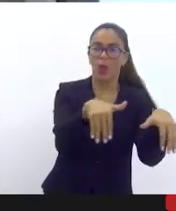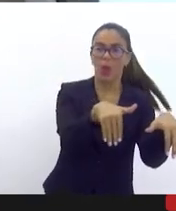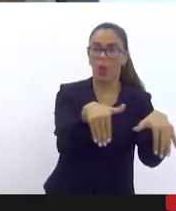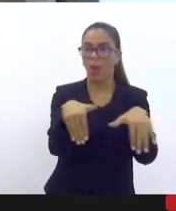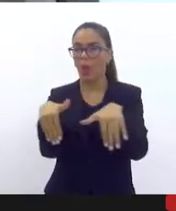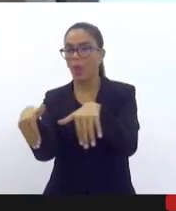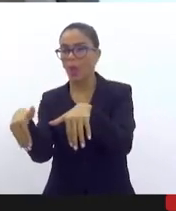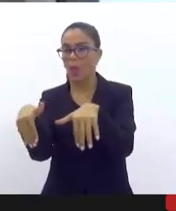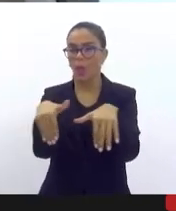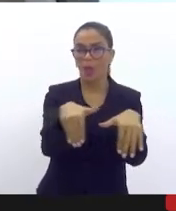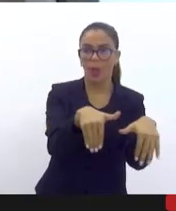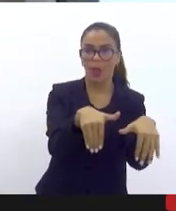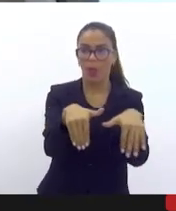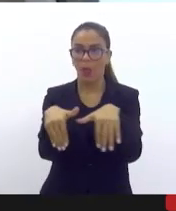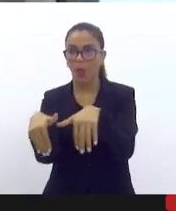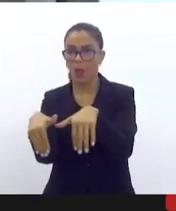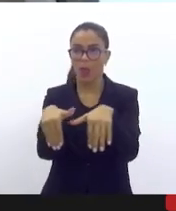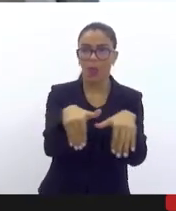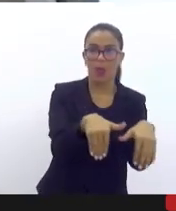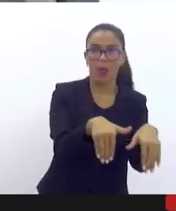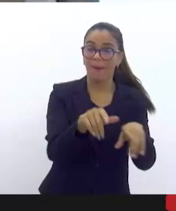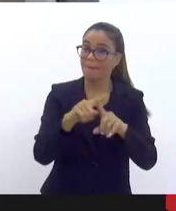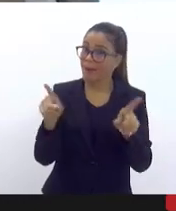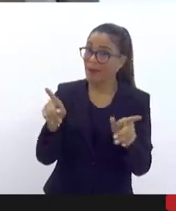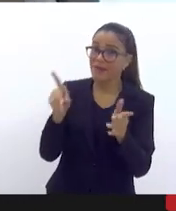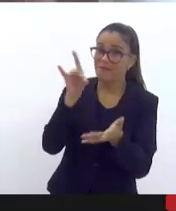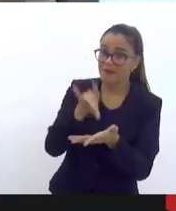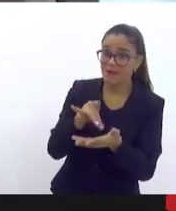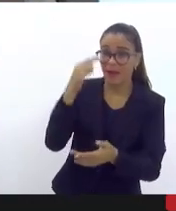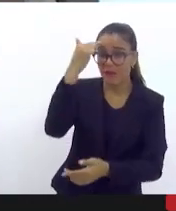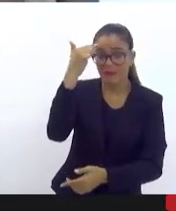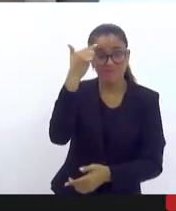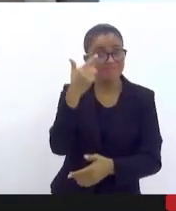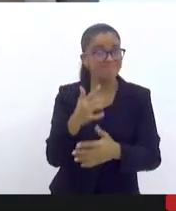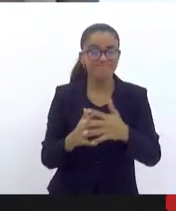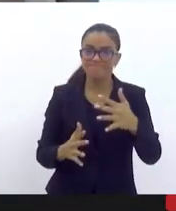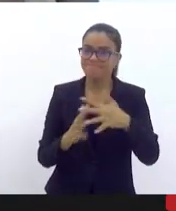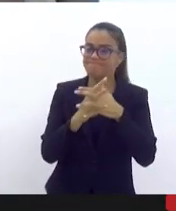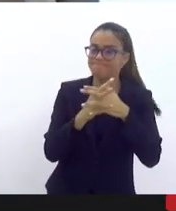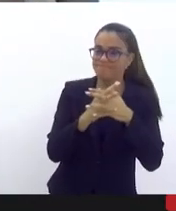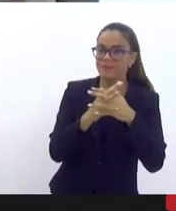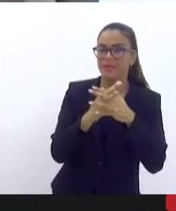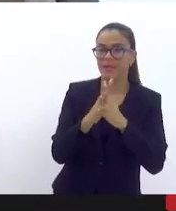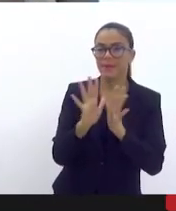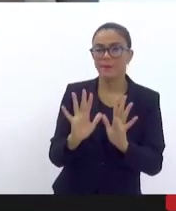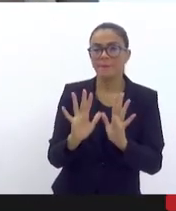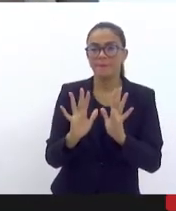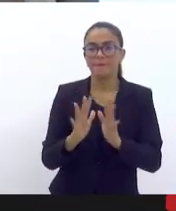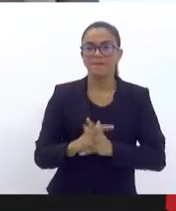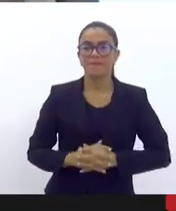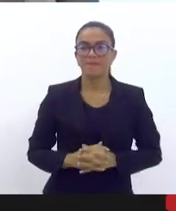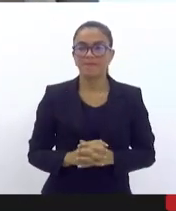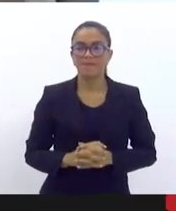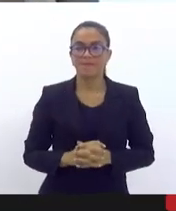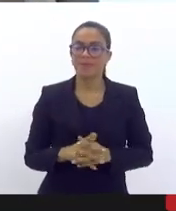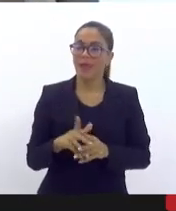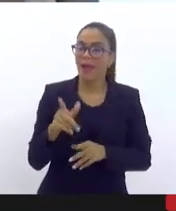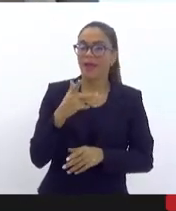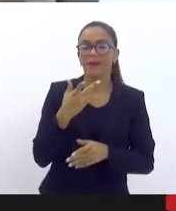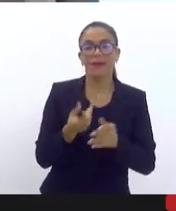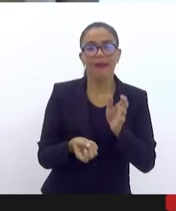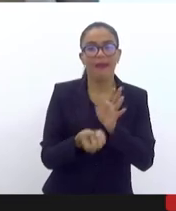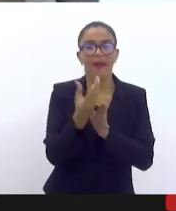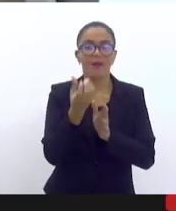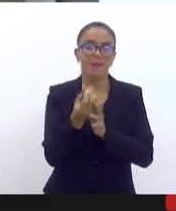estão macicialmente intoxicada né então elas acabam automatismo aí começam a aparecer